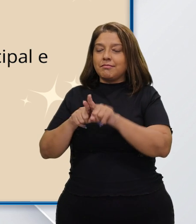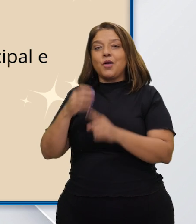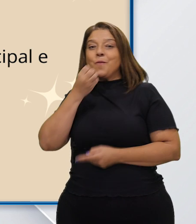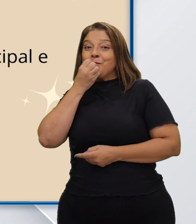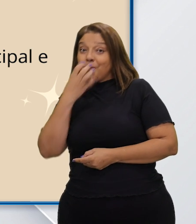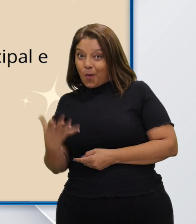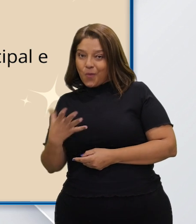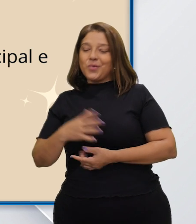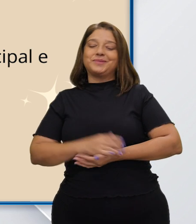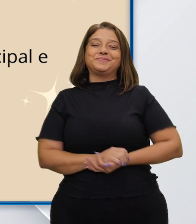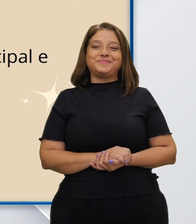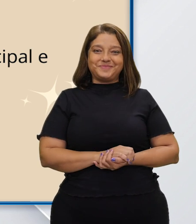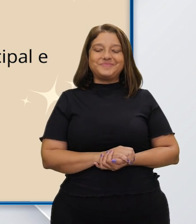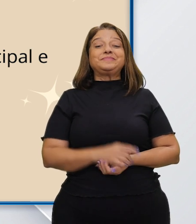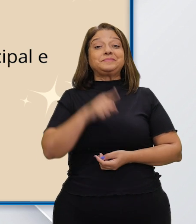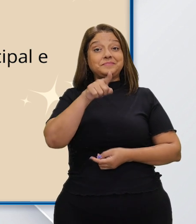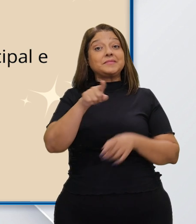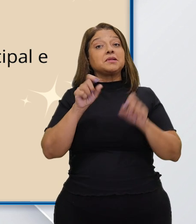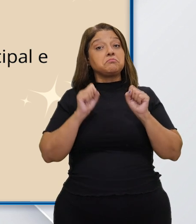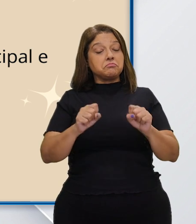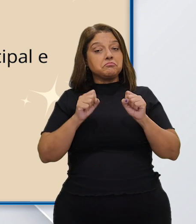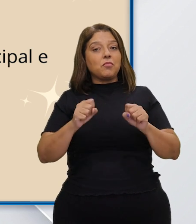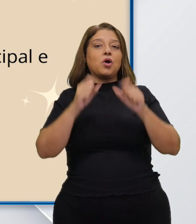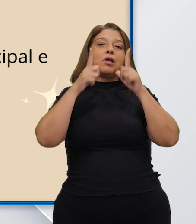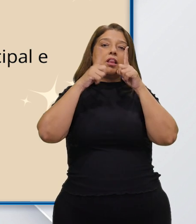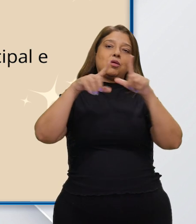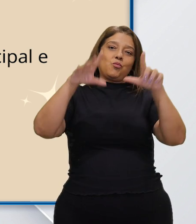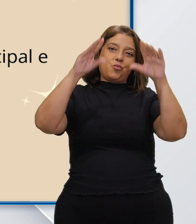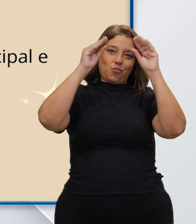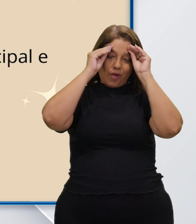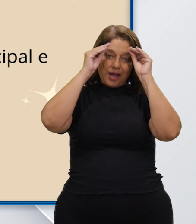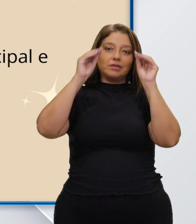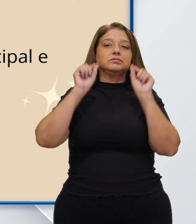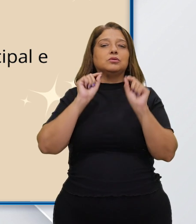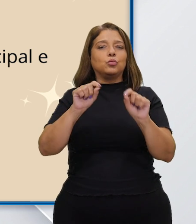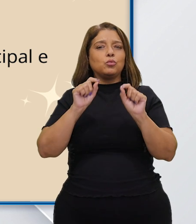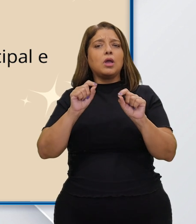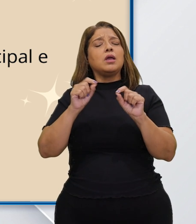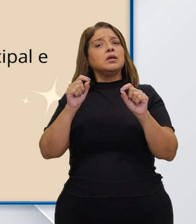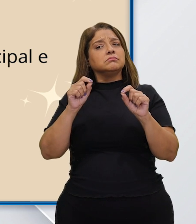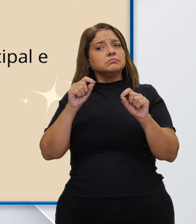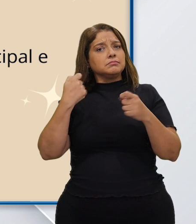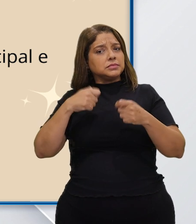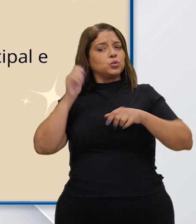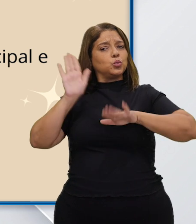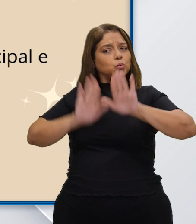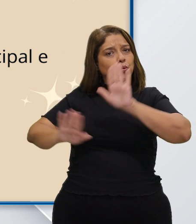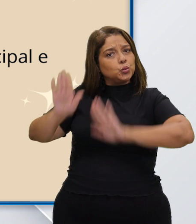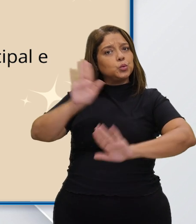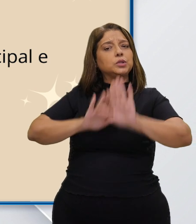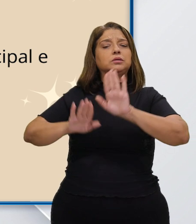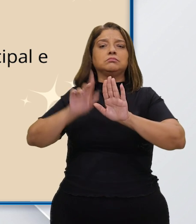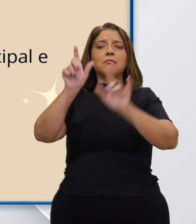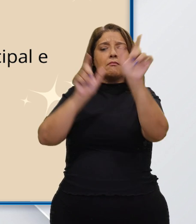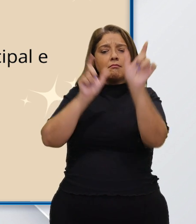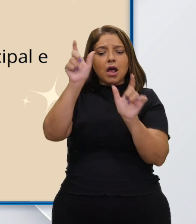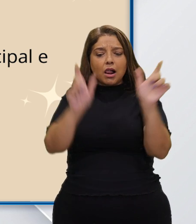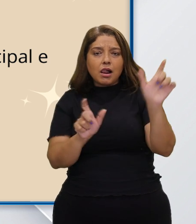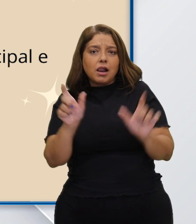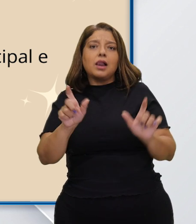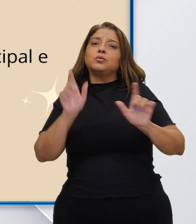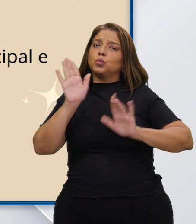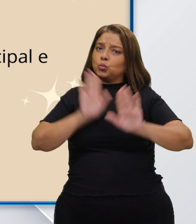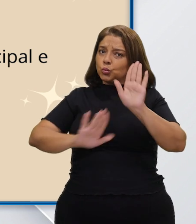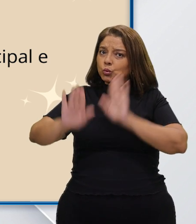satisfatória. Use também a linguagem com eficácia. Escolha palavras cuidadosamente para criar